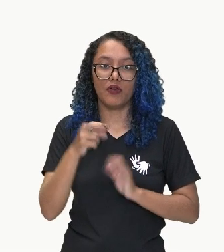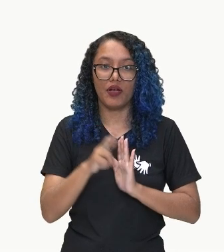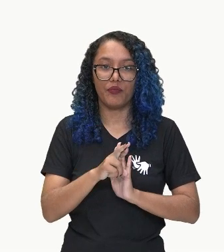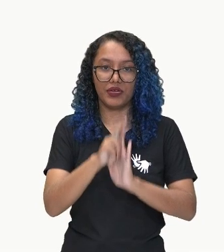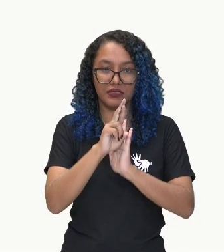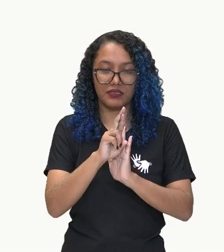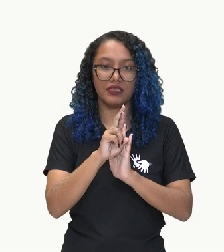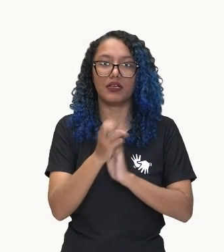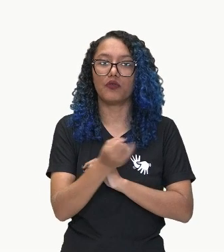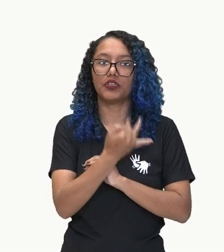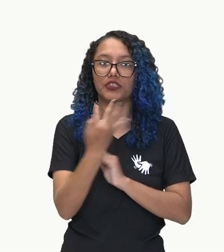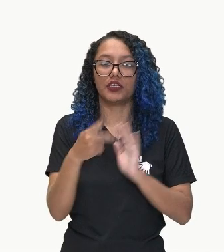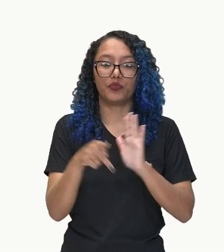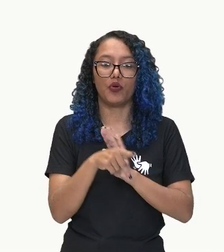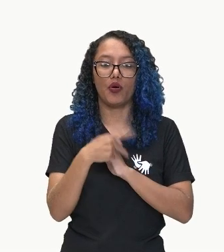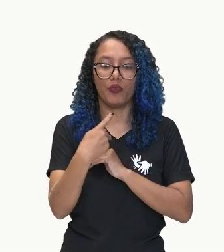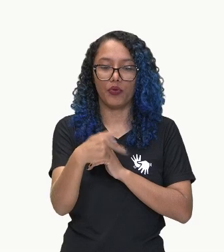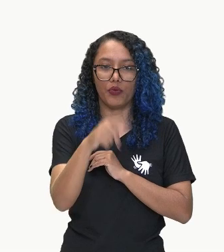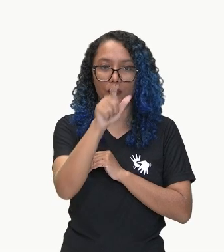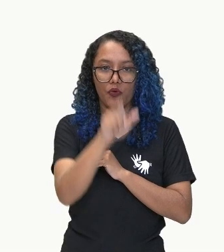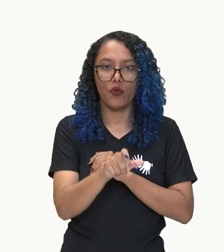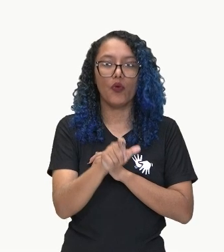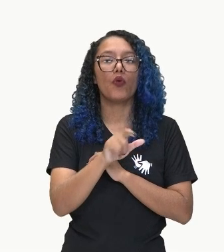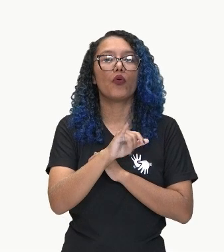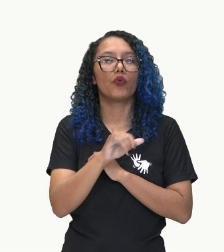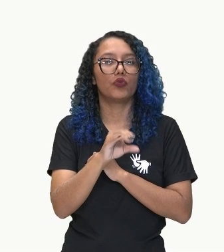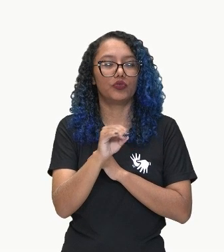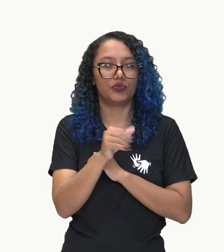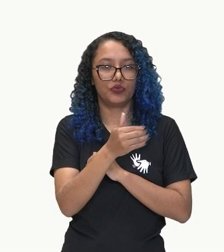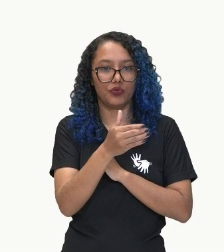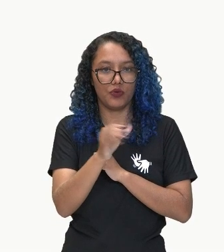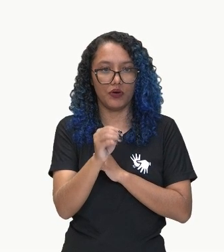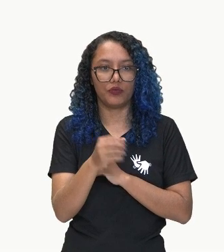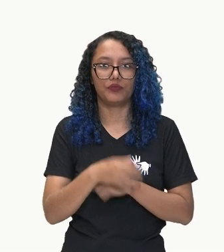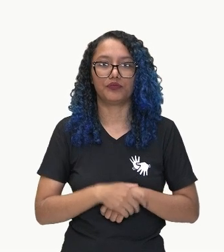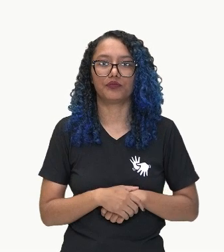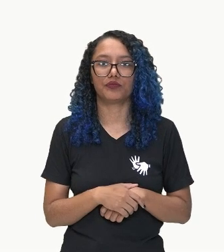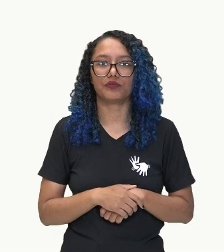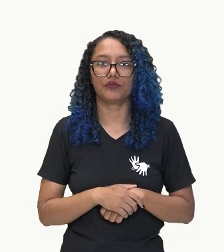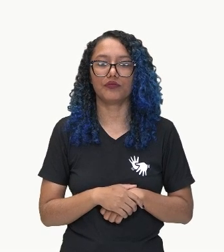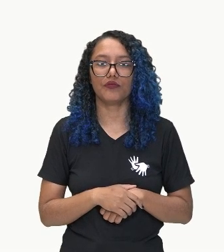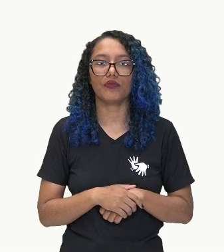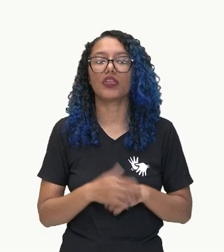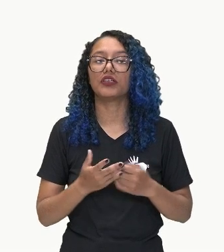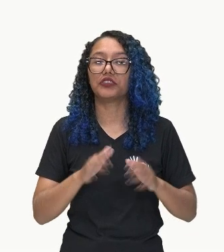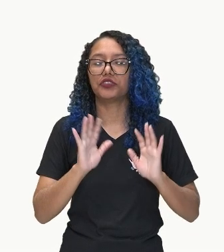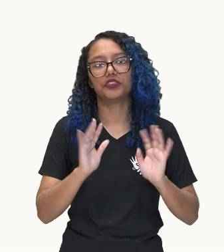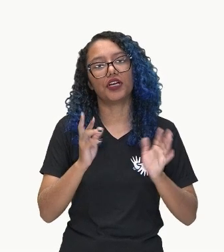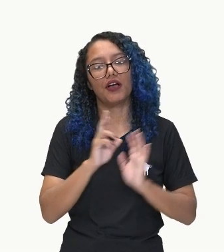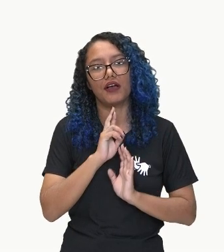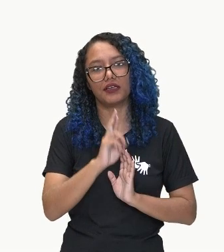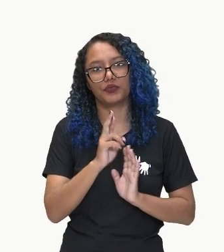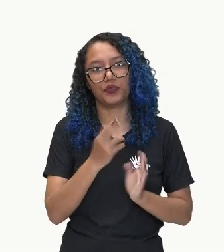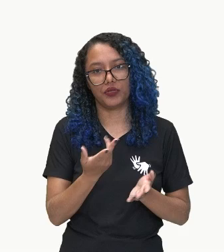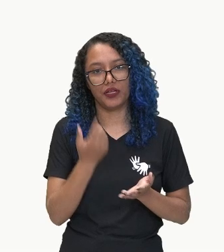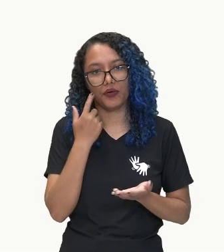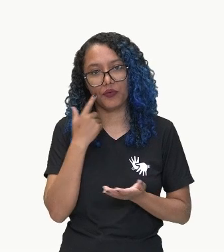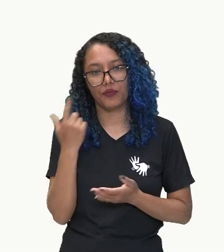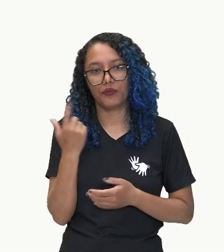fração decimal representa esse numeral? Sem querer, nós já respondemos aqui logo no início,